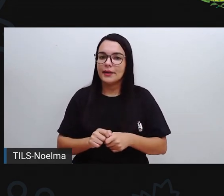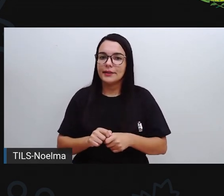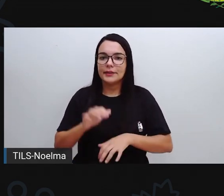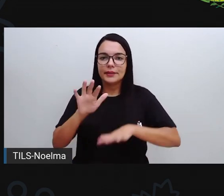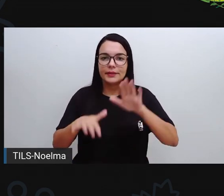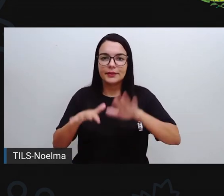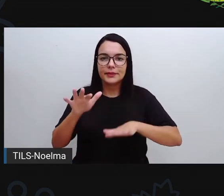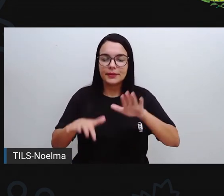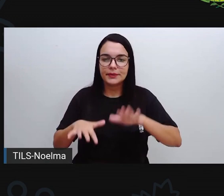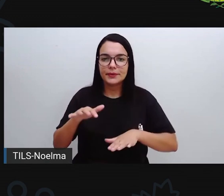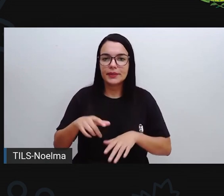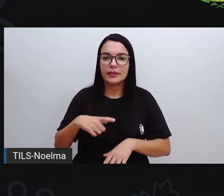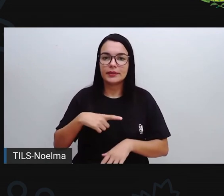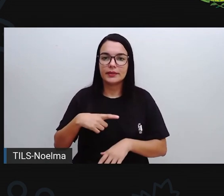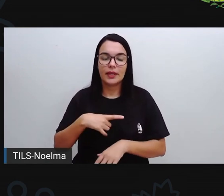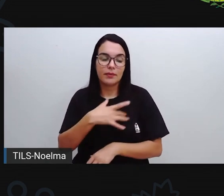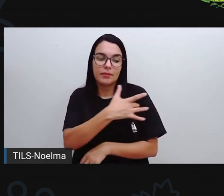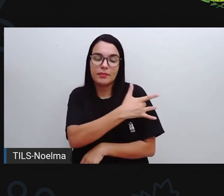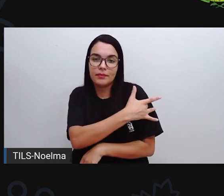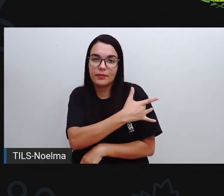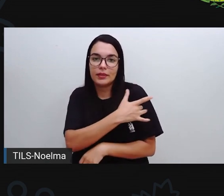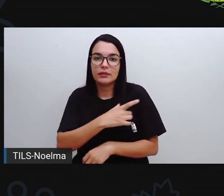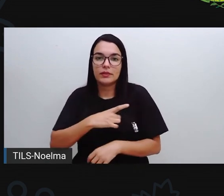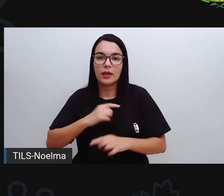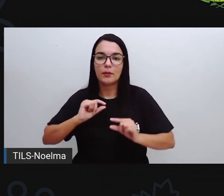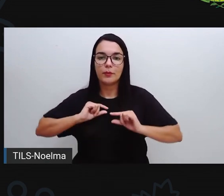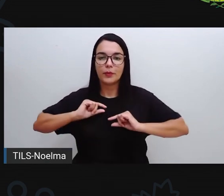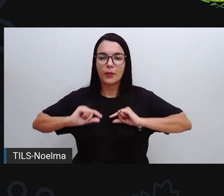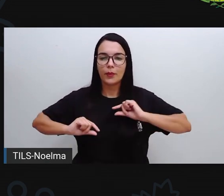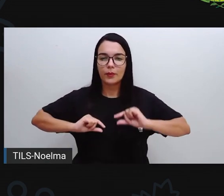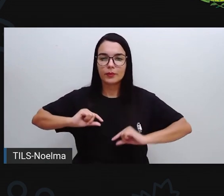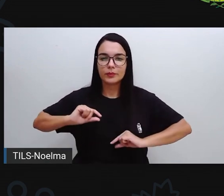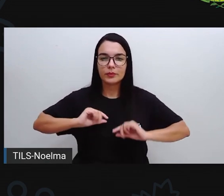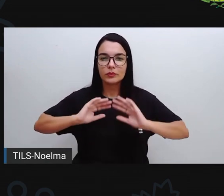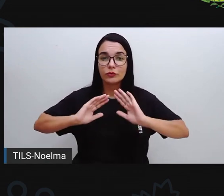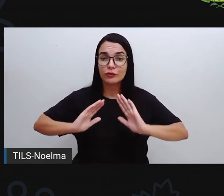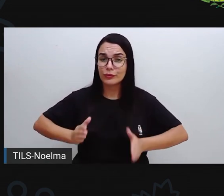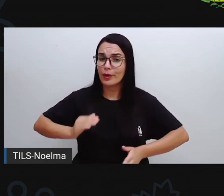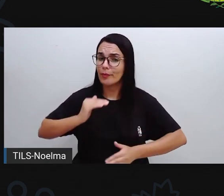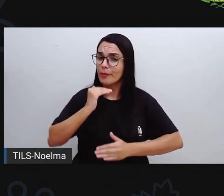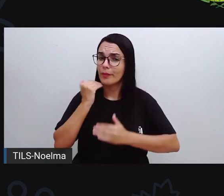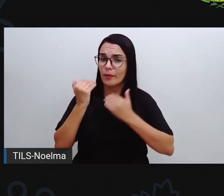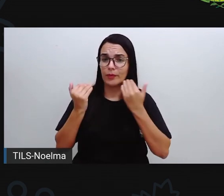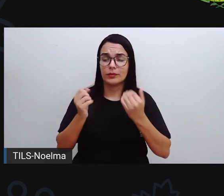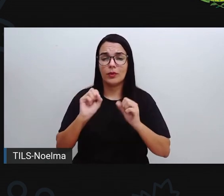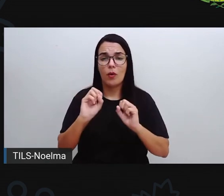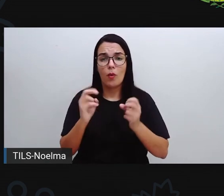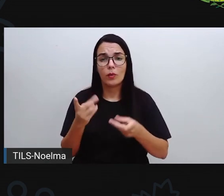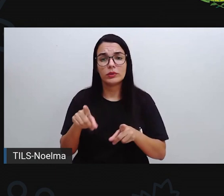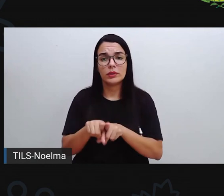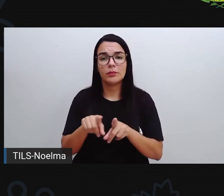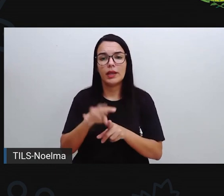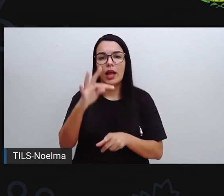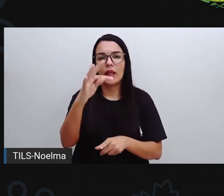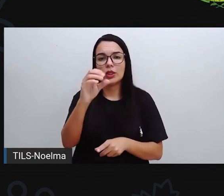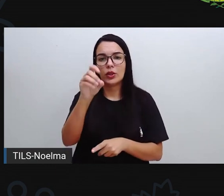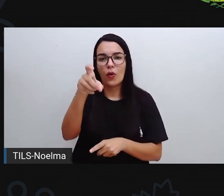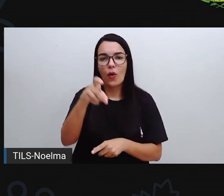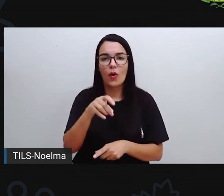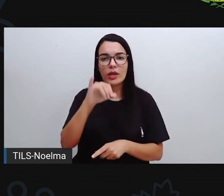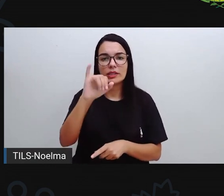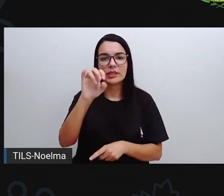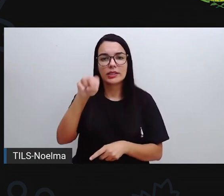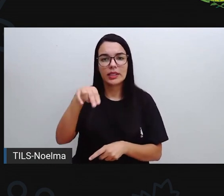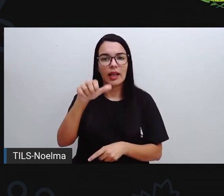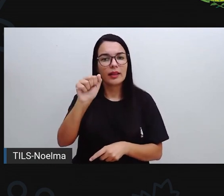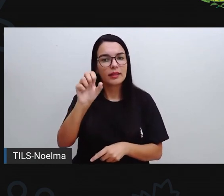de micro-organismos mortos ou então através de toxinas, né? Liberadas por esses